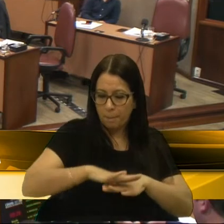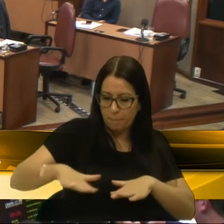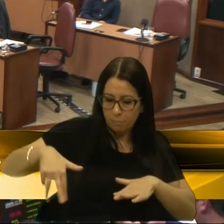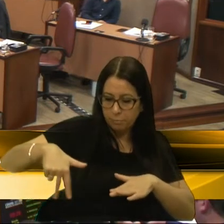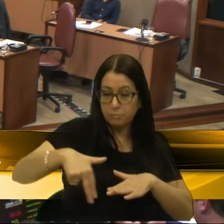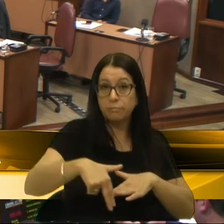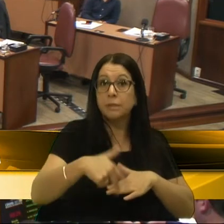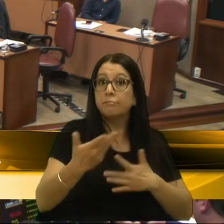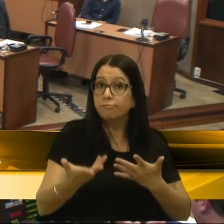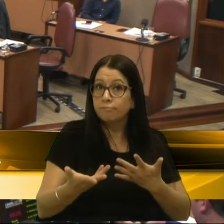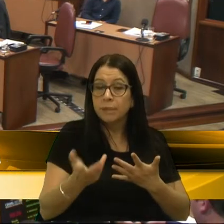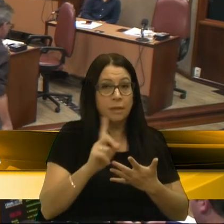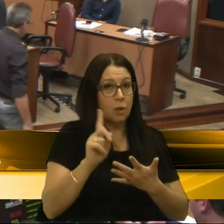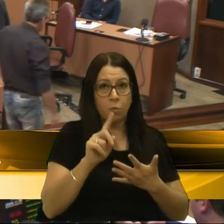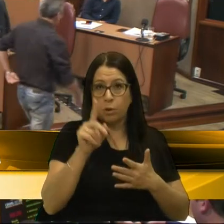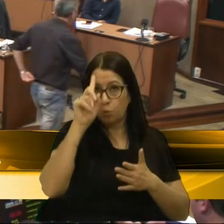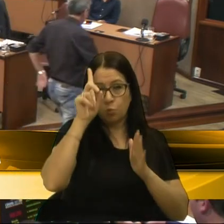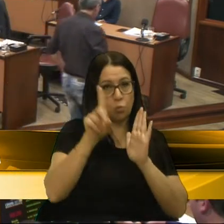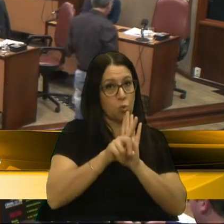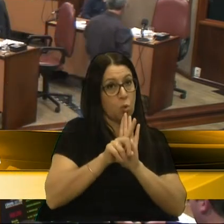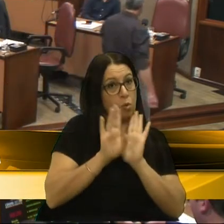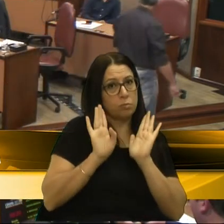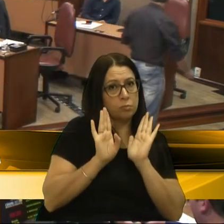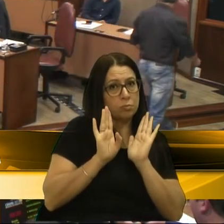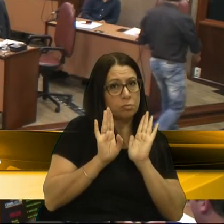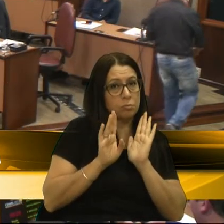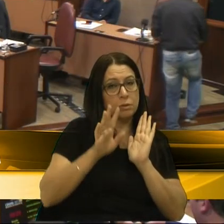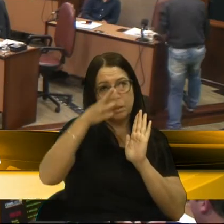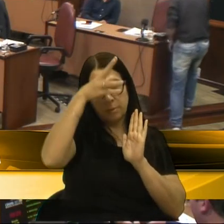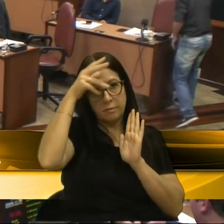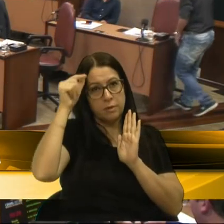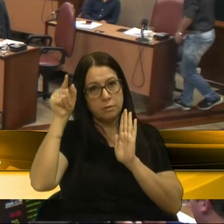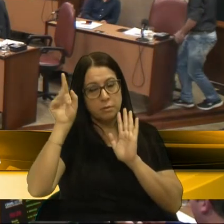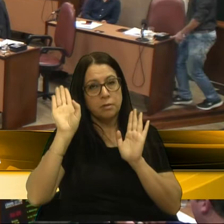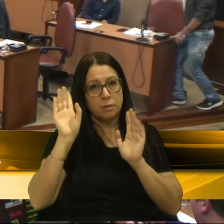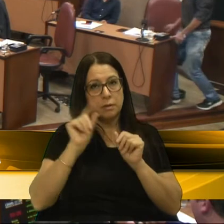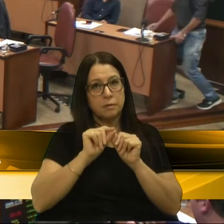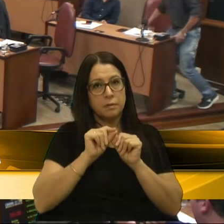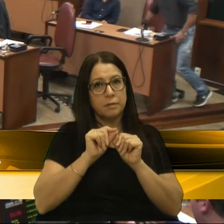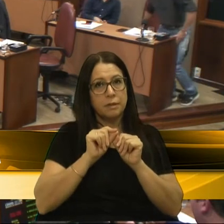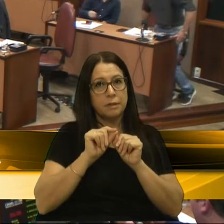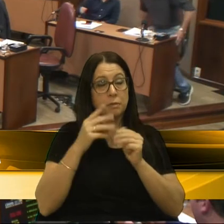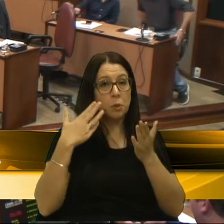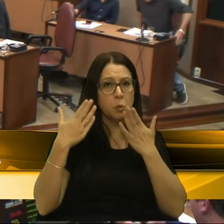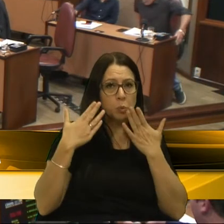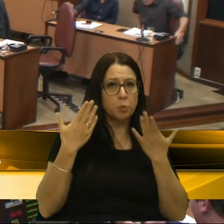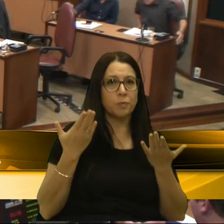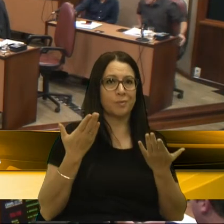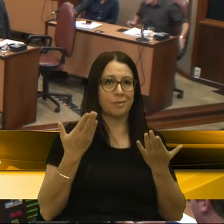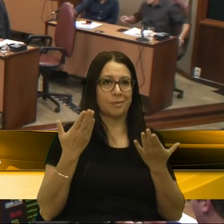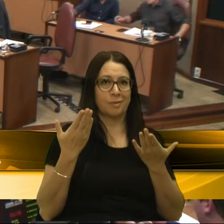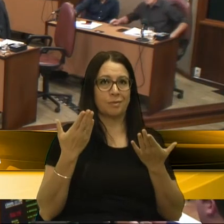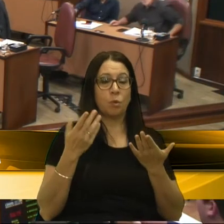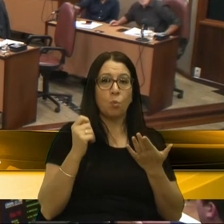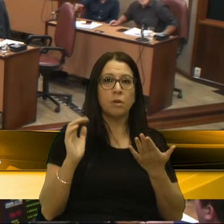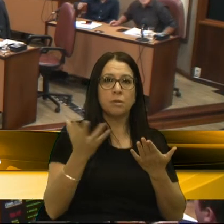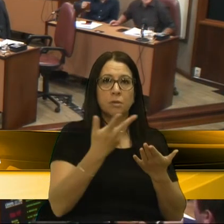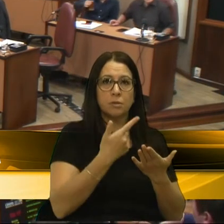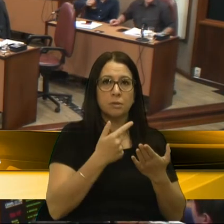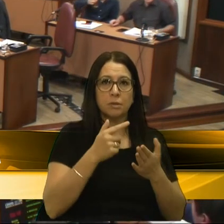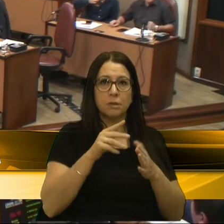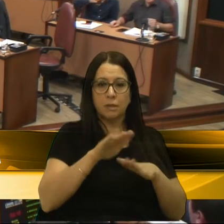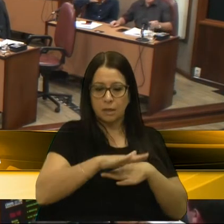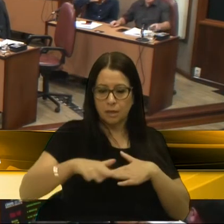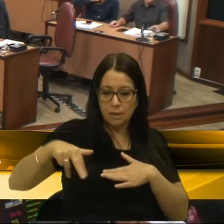daí, nesse caso, não entra o proprietário. Pela prefeitura, né? Ela que tem que fazer. Não, é porque eu fiquei na dúvida, né? Porque a maioria das nossas